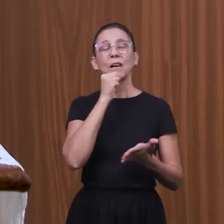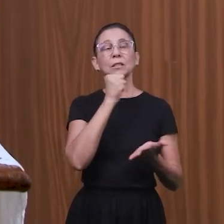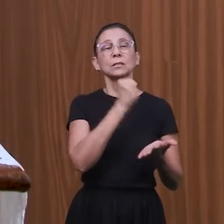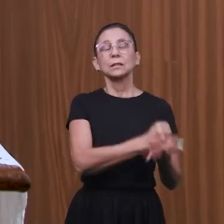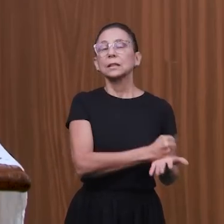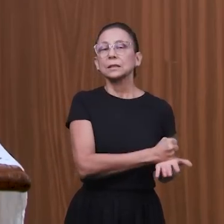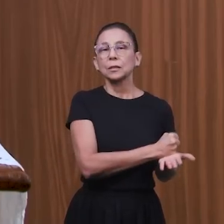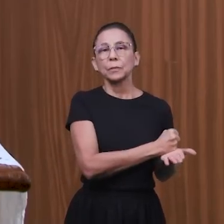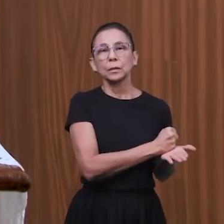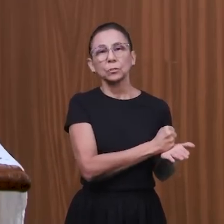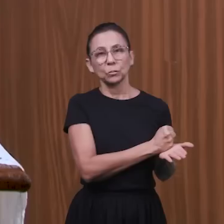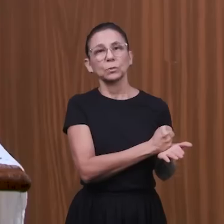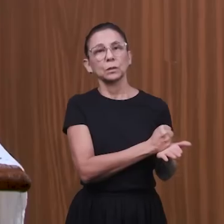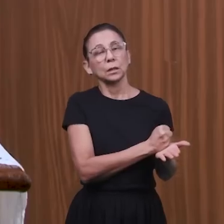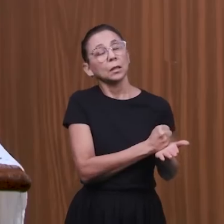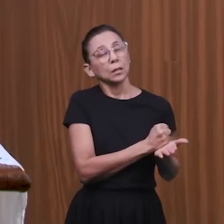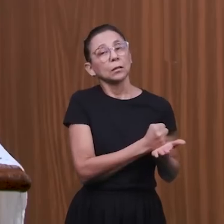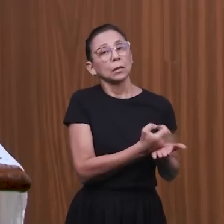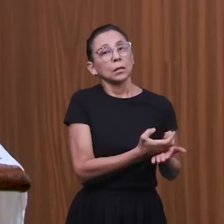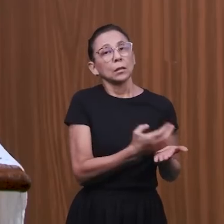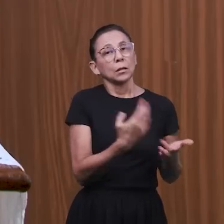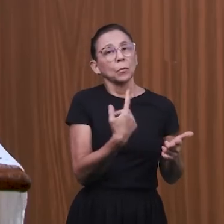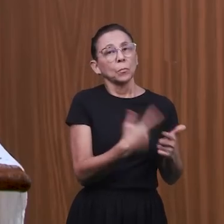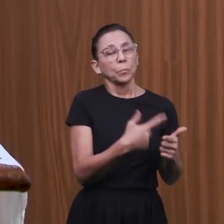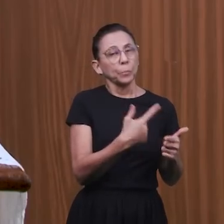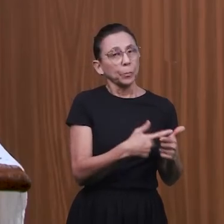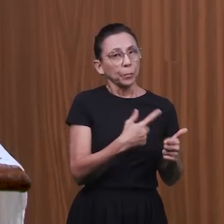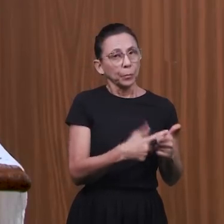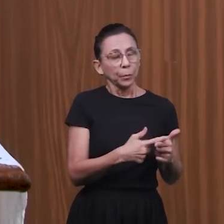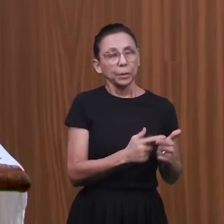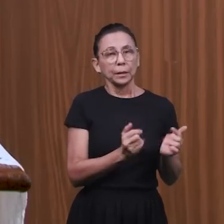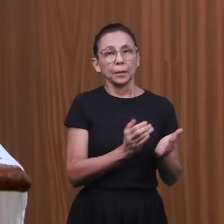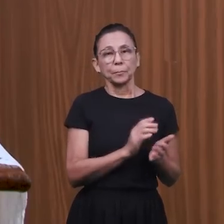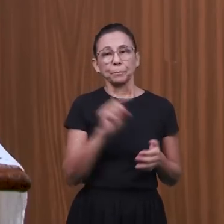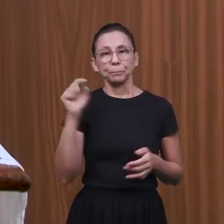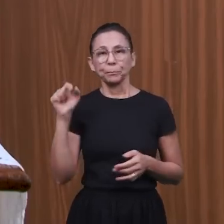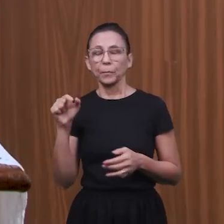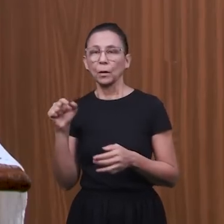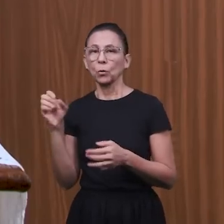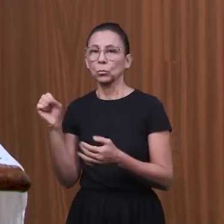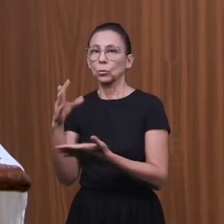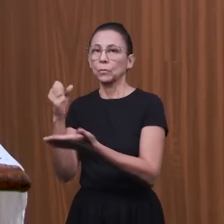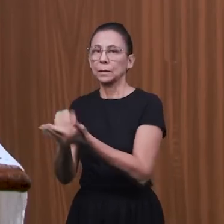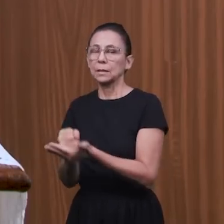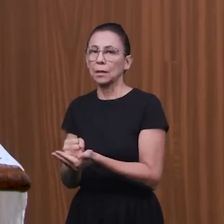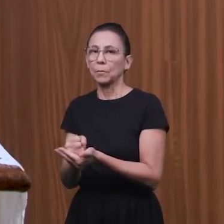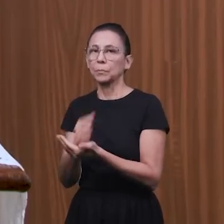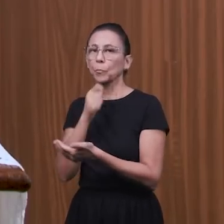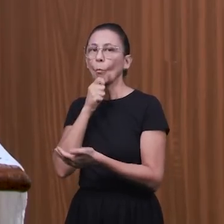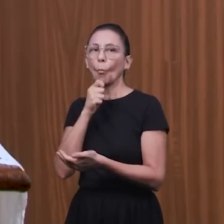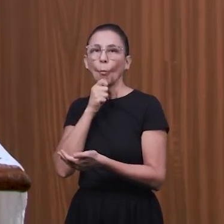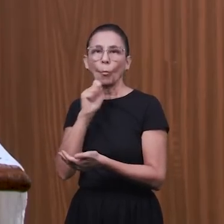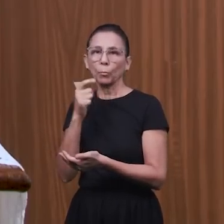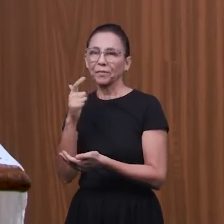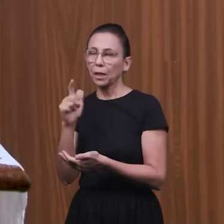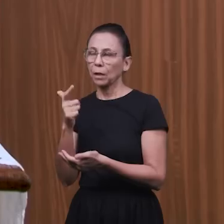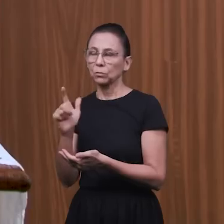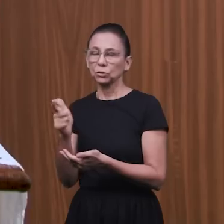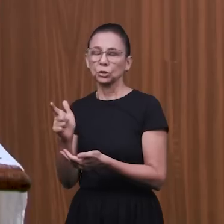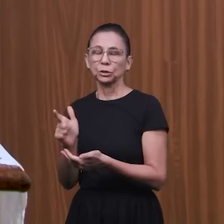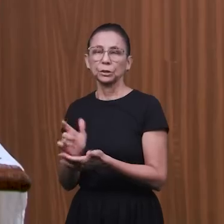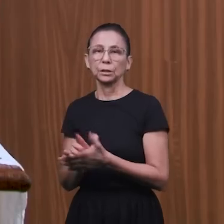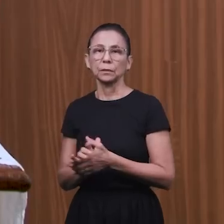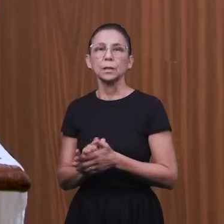até porque o Novo Testamento, os Evangelhos, as cartas e assim por diante, não haviam sido escritas ainda. Mas eles